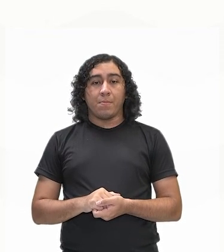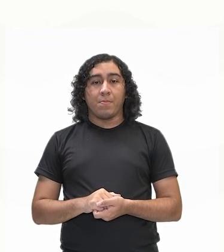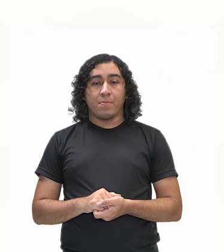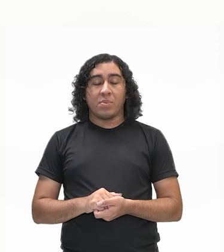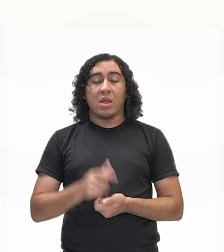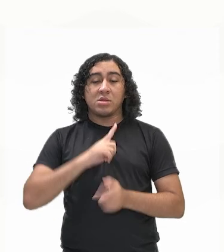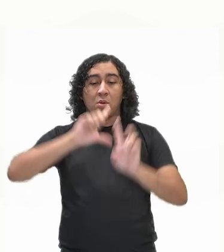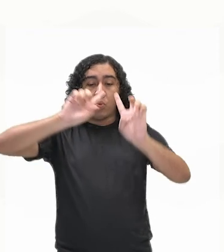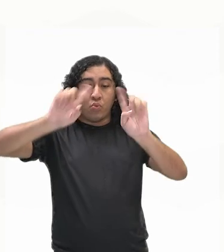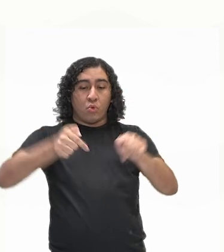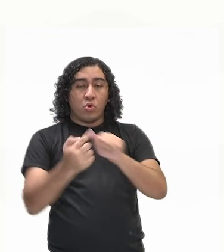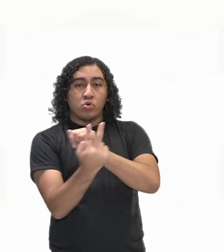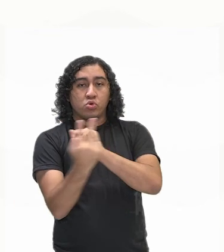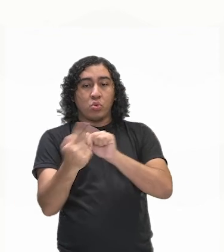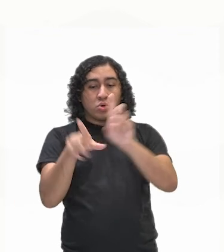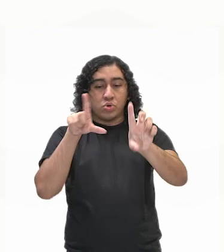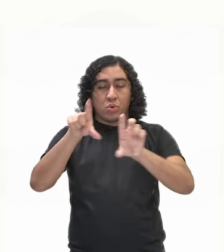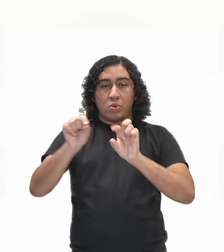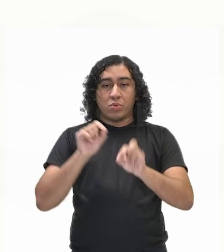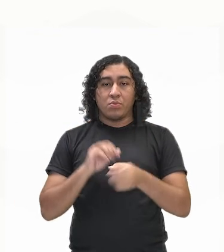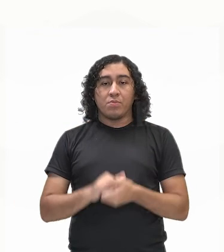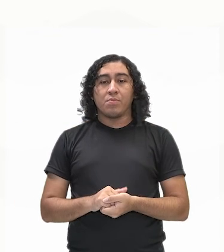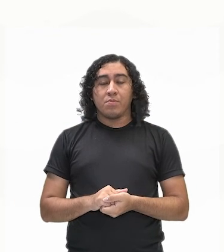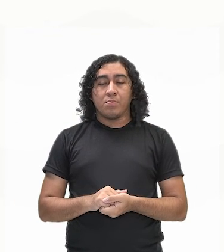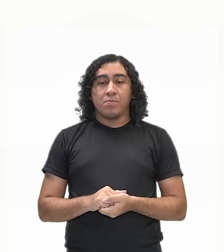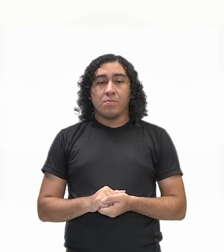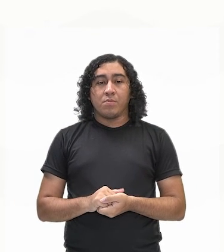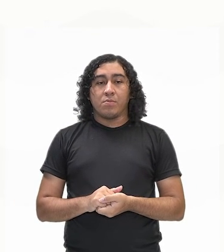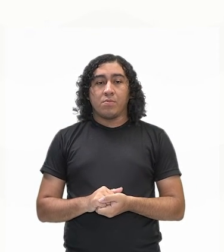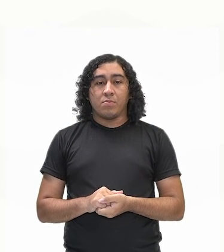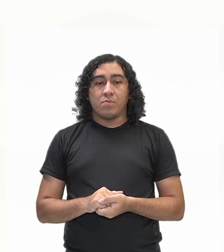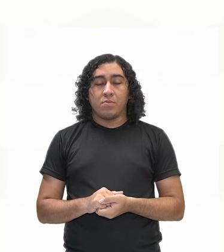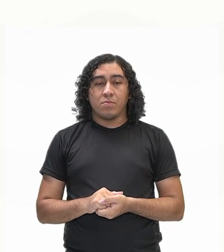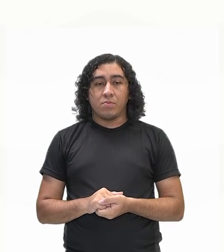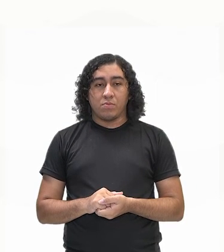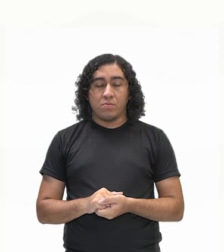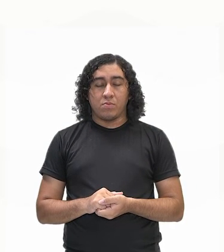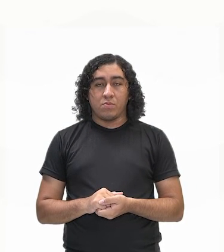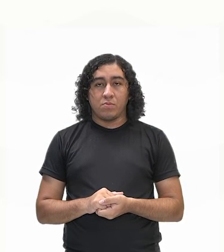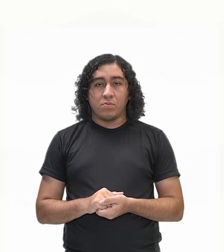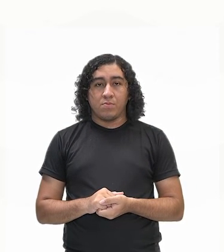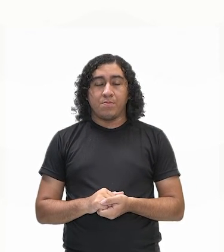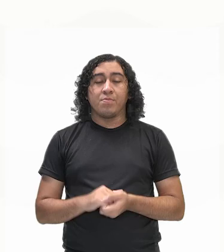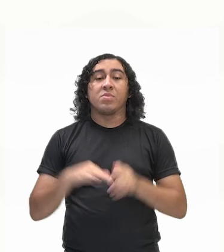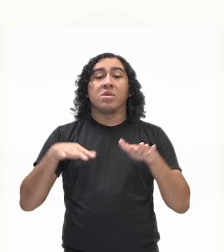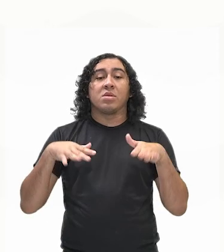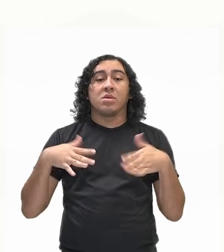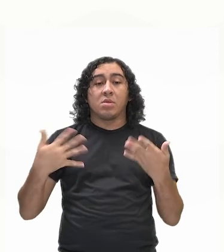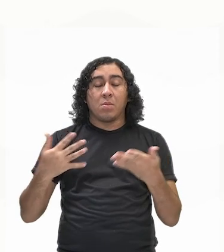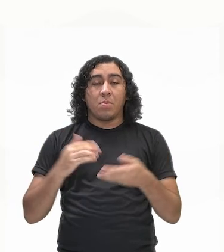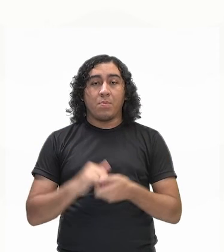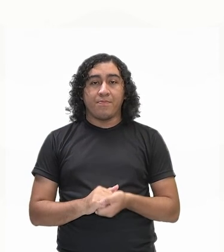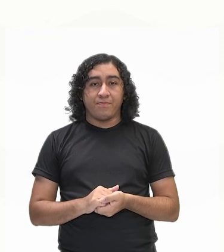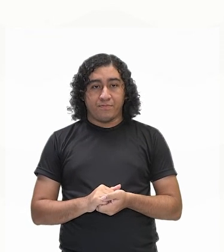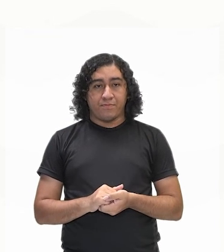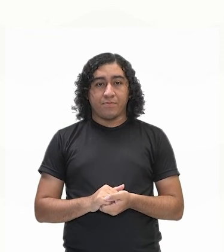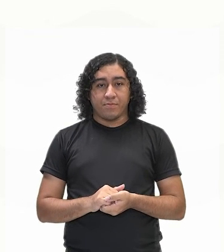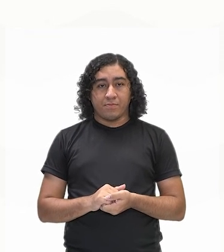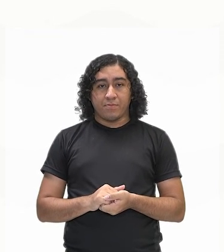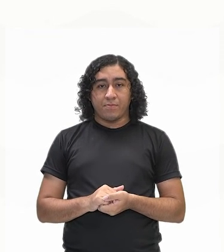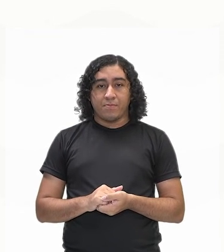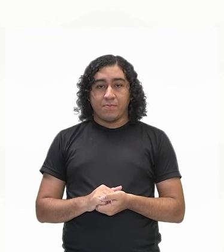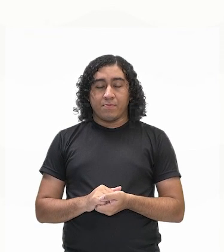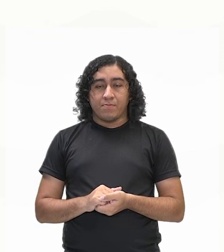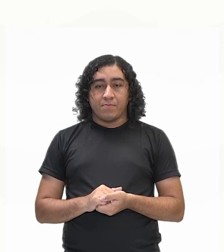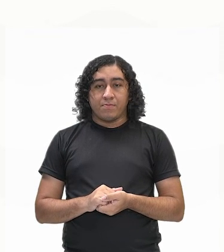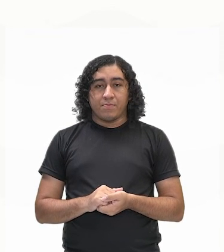Daí eu tenho as duas opções, ache and pain, can be a sign of getting the flu. Então, a